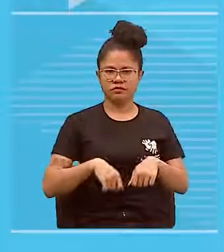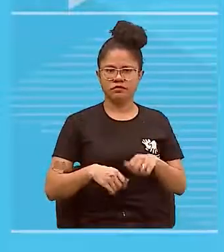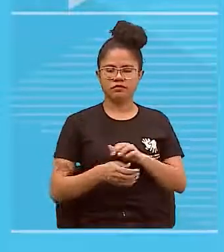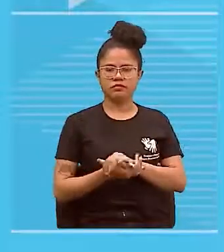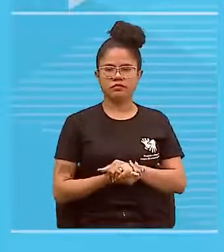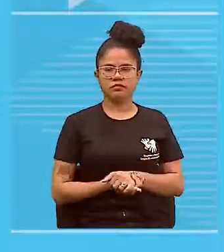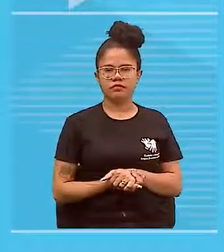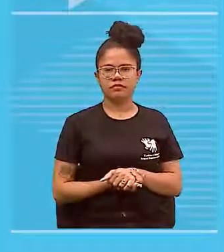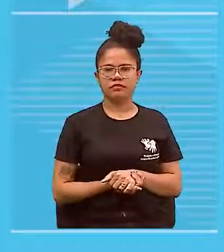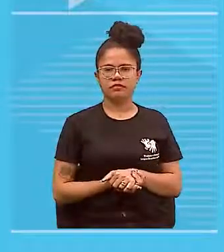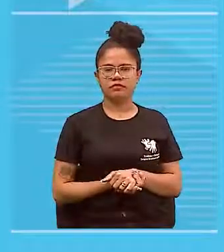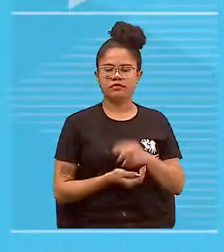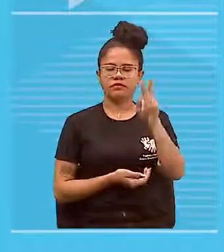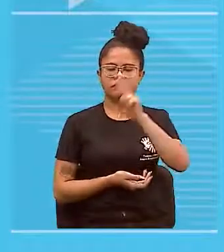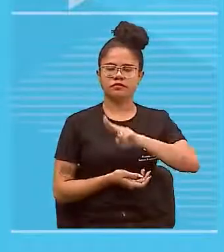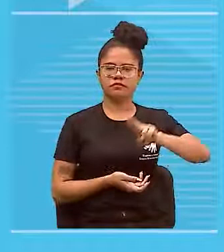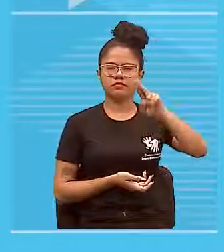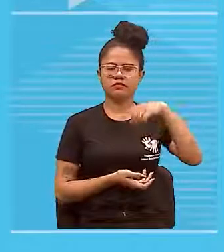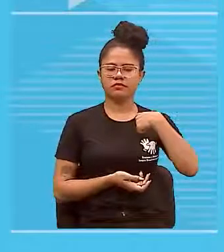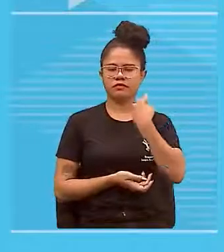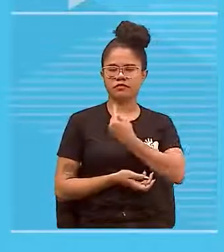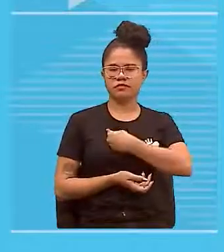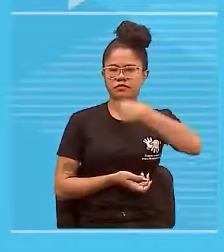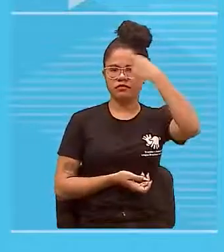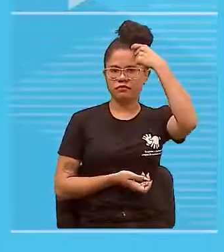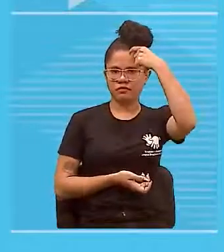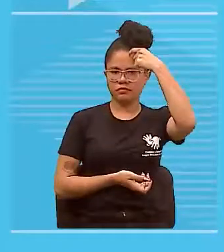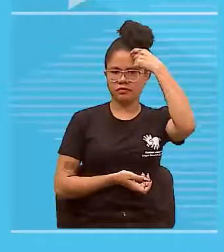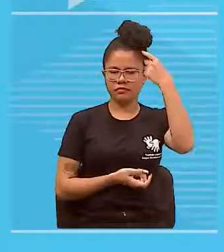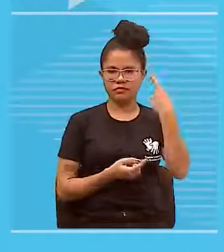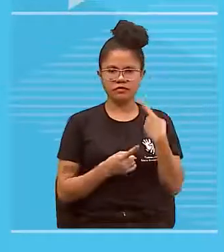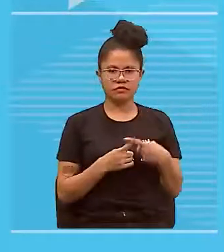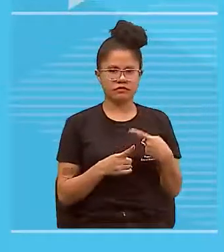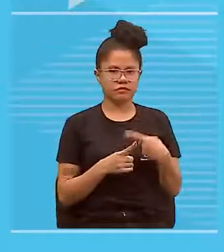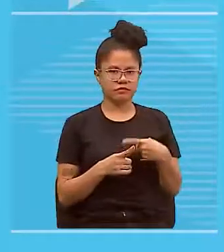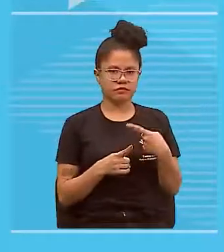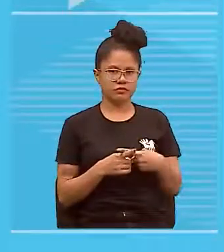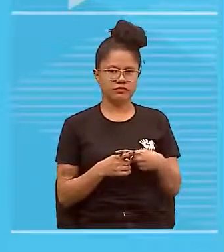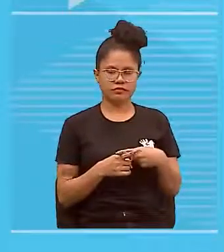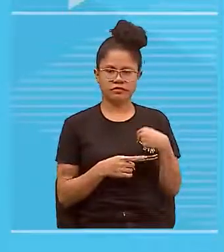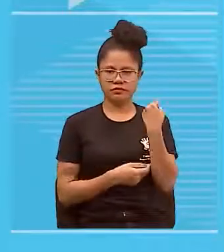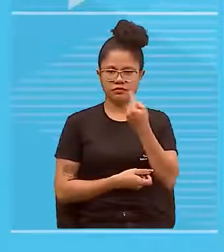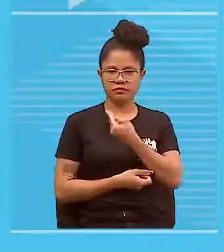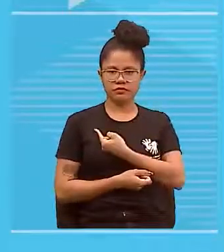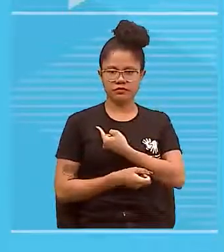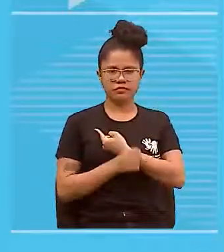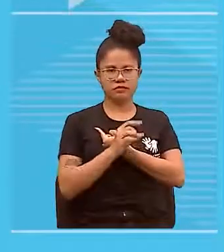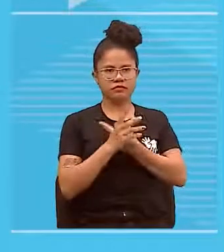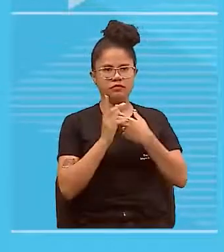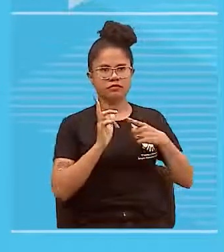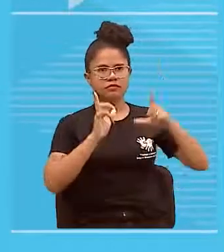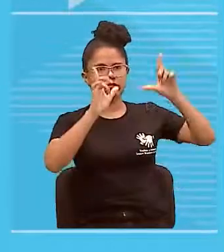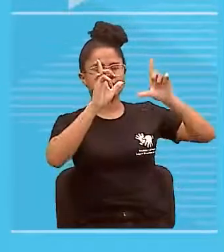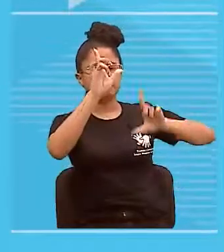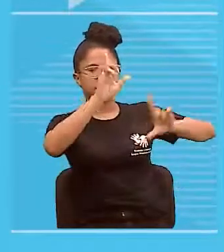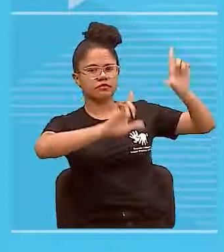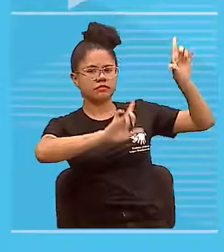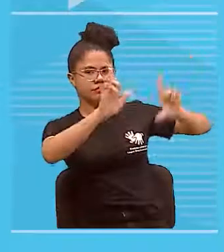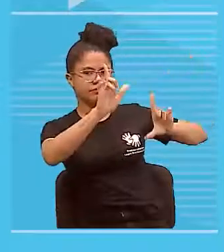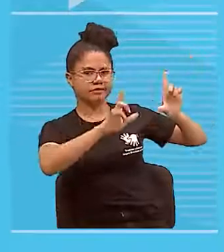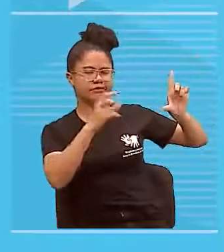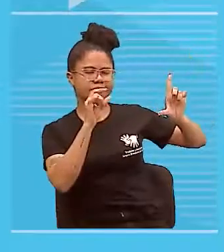do intelecto porque senão nós vamos ficar diante de uma TV por exemplo